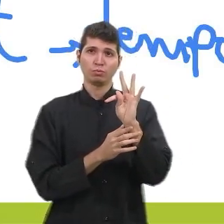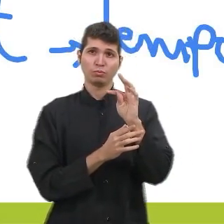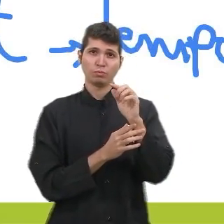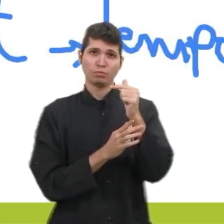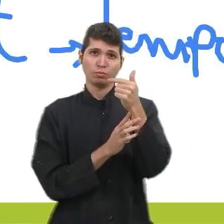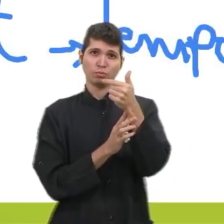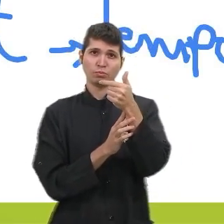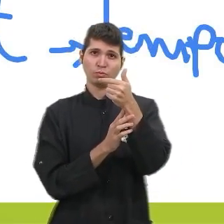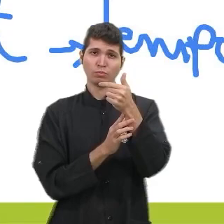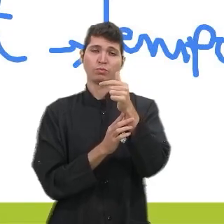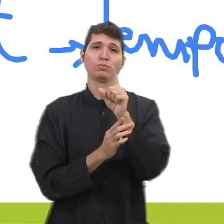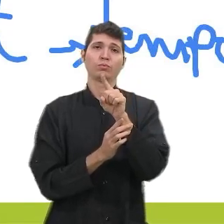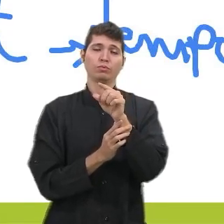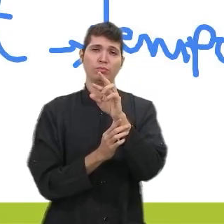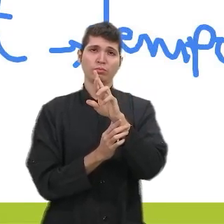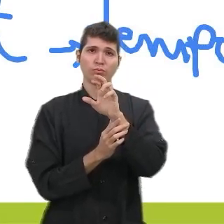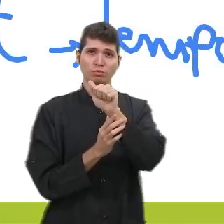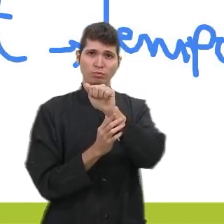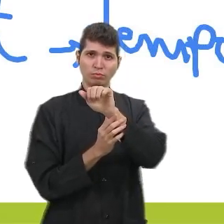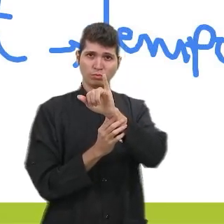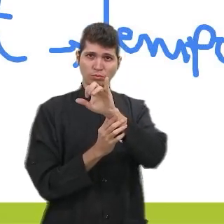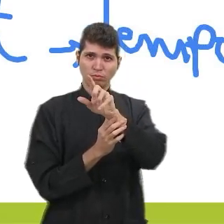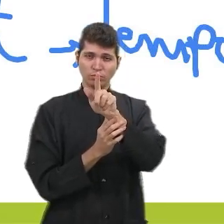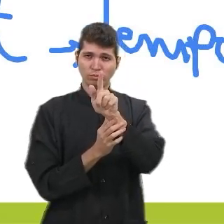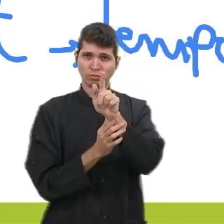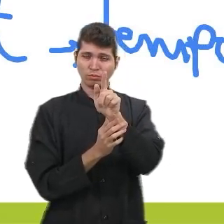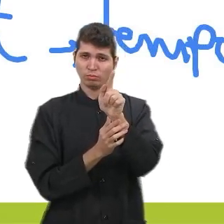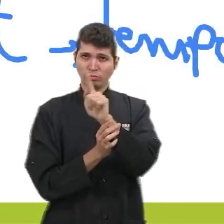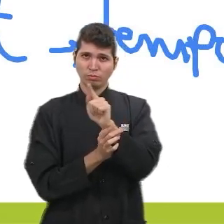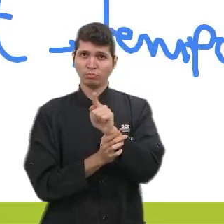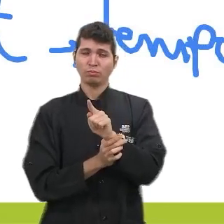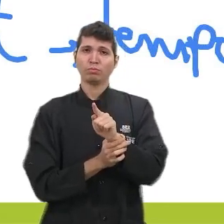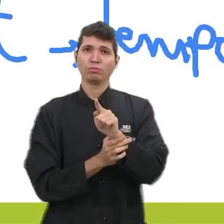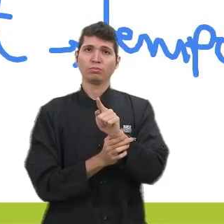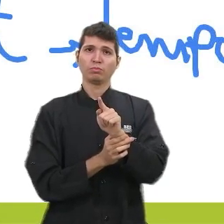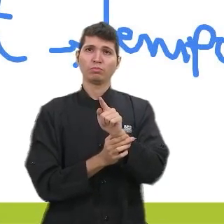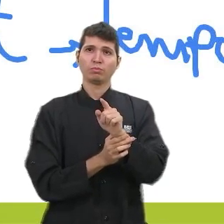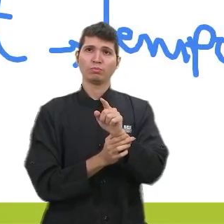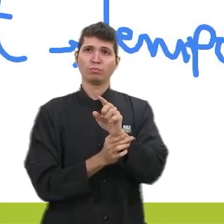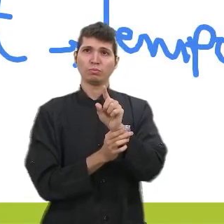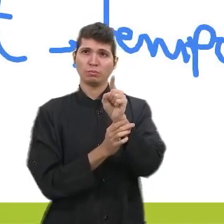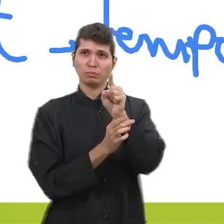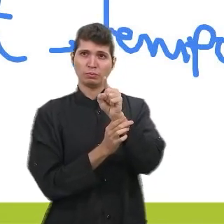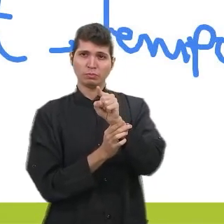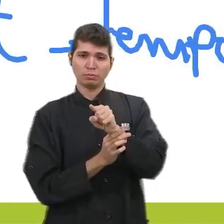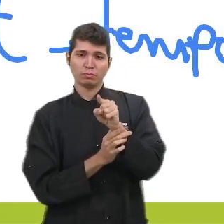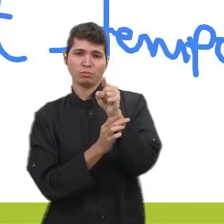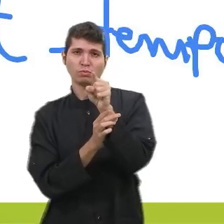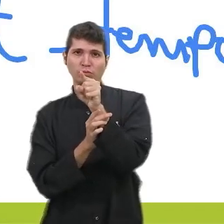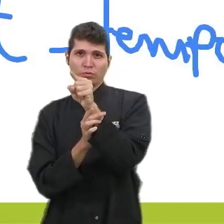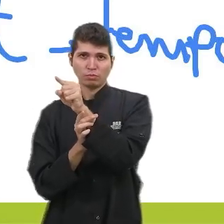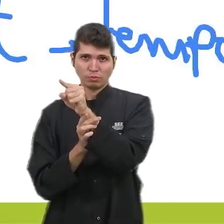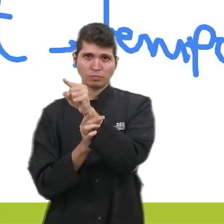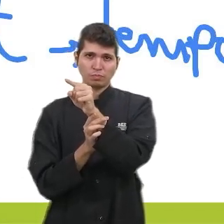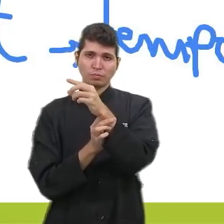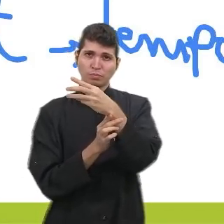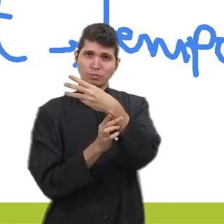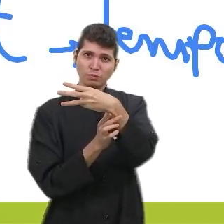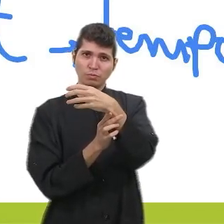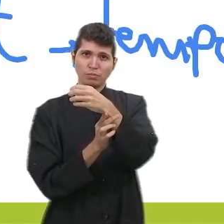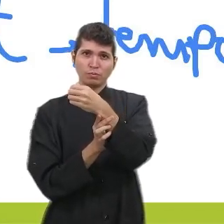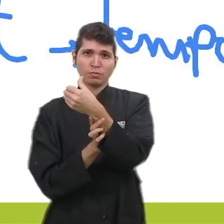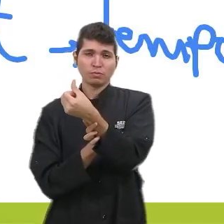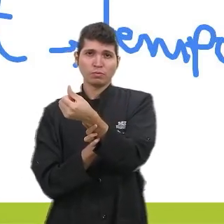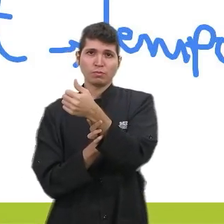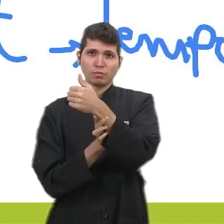né? Não é isso? Então, mandando como raiz, eu vou obter o quê? A raiz quadrada, para ficar mais fácil para a gente, ó, de 361